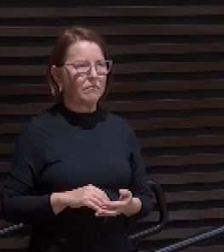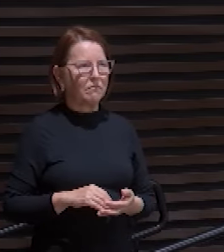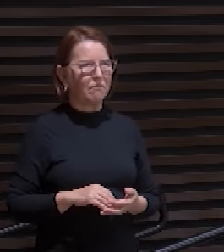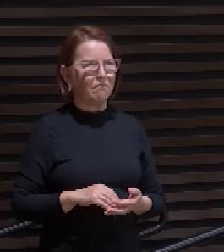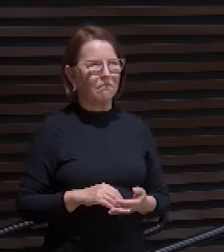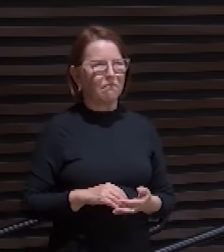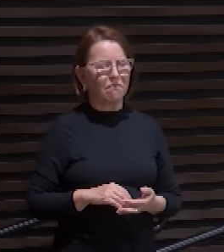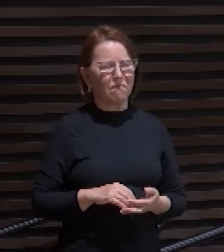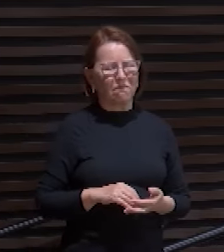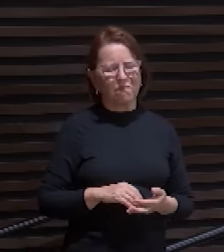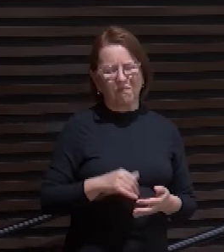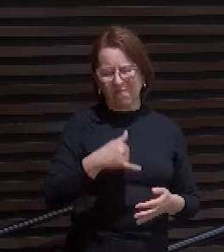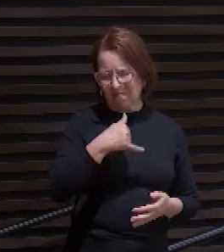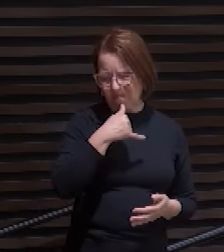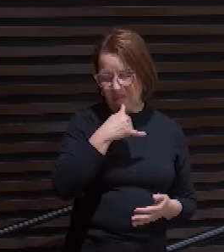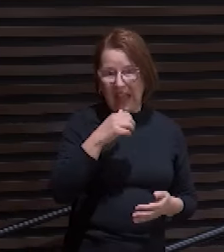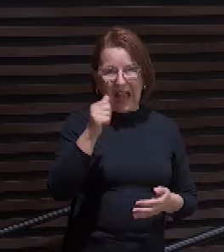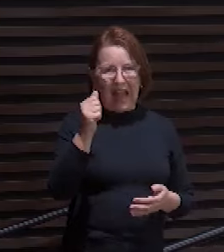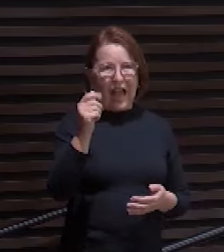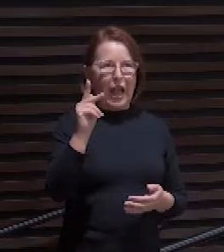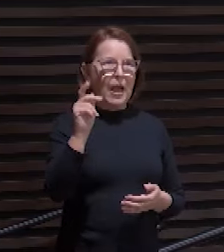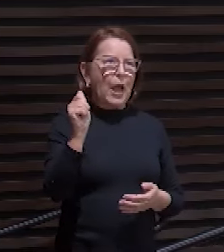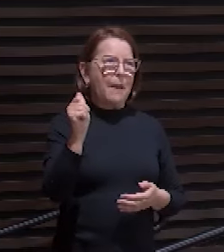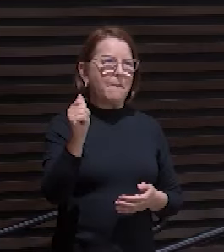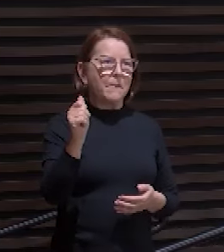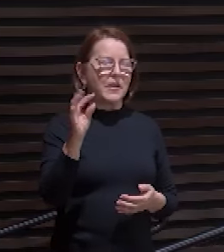apatia. O que é apatia, meus irmãos?